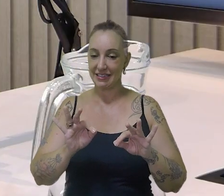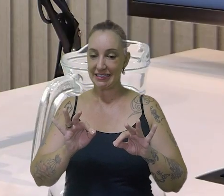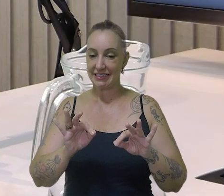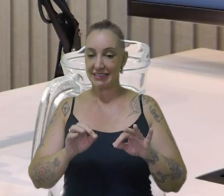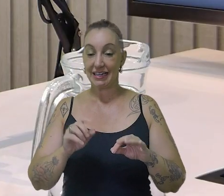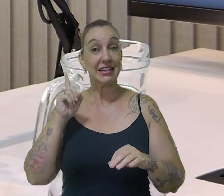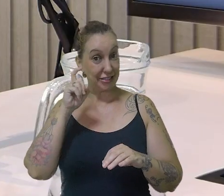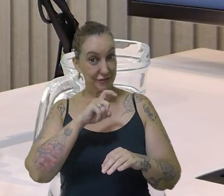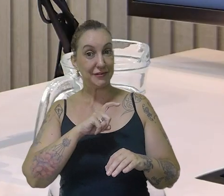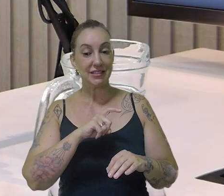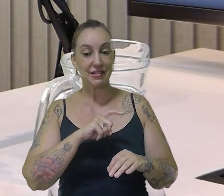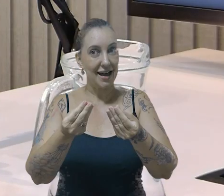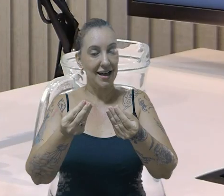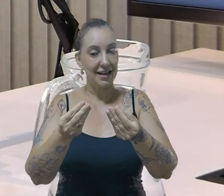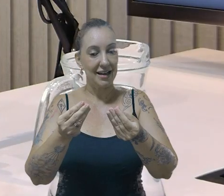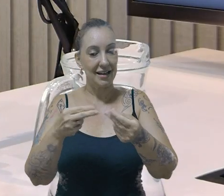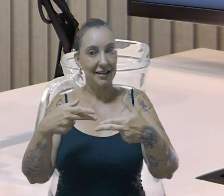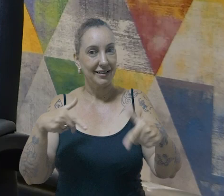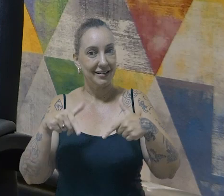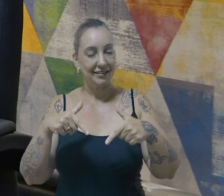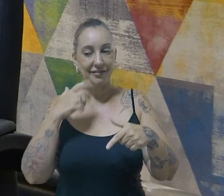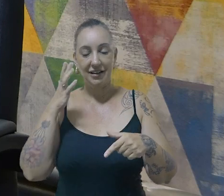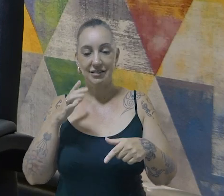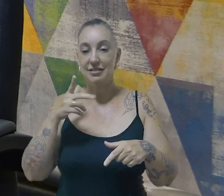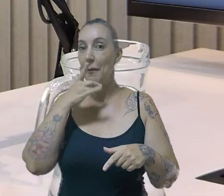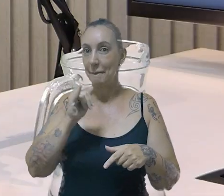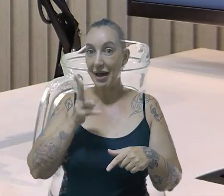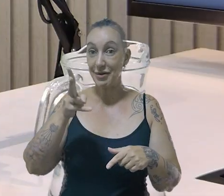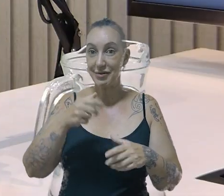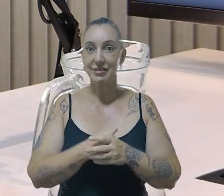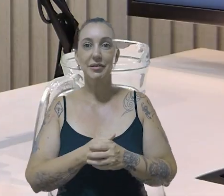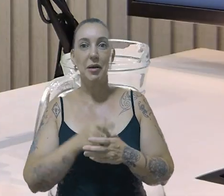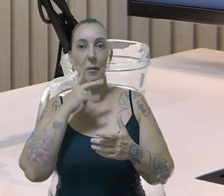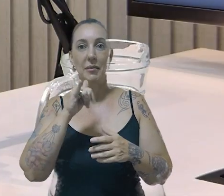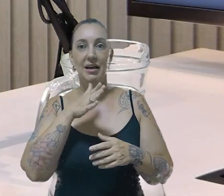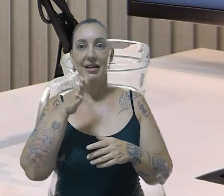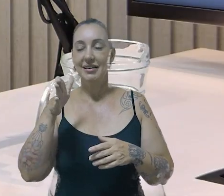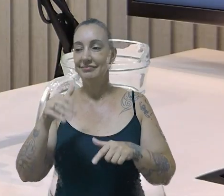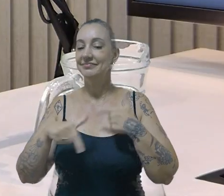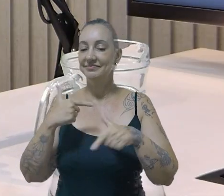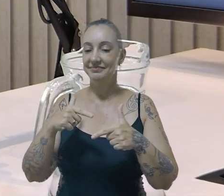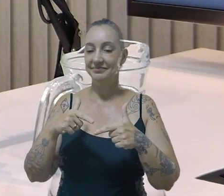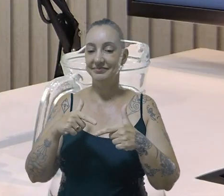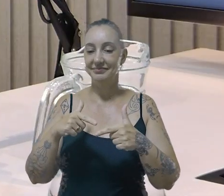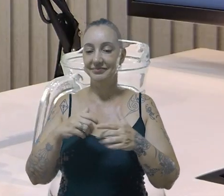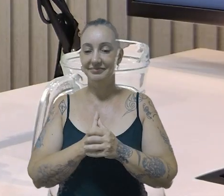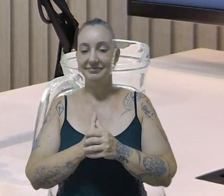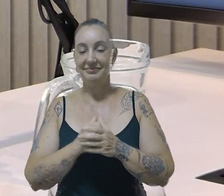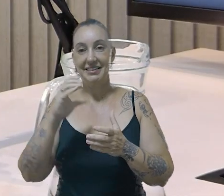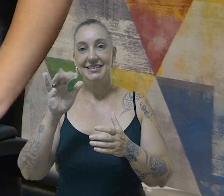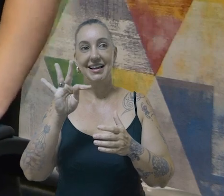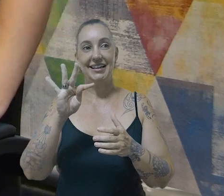não né É difícil é bem difícil E o seu pai continua meu pai tá por aí é freelancer também perdeu o CLT dele